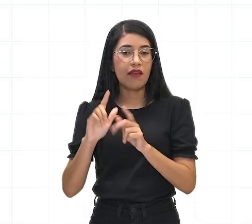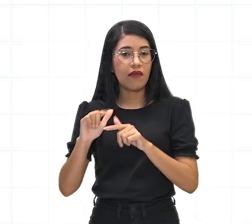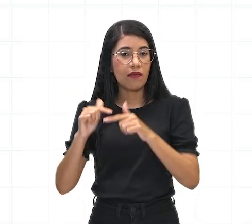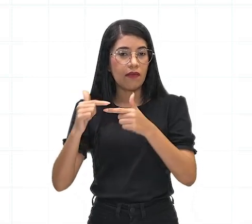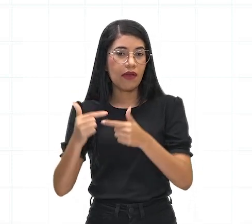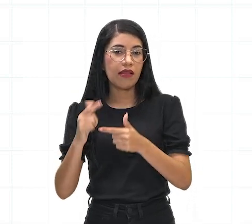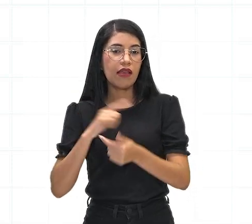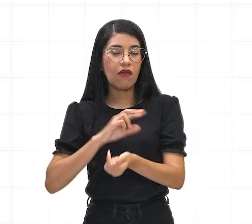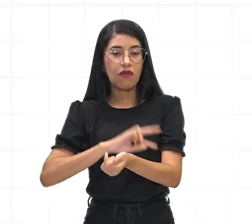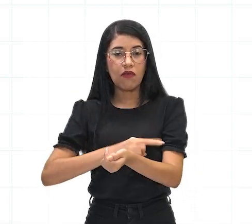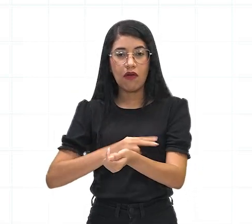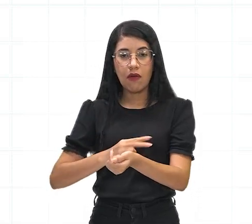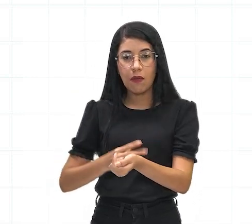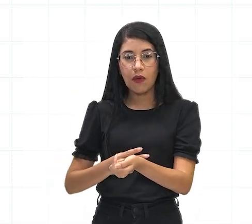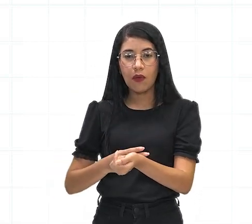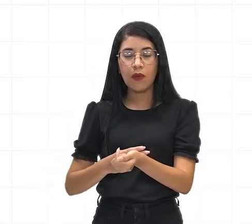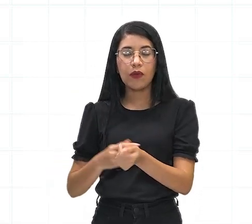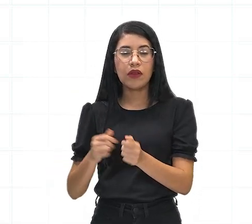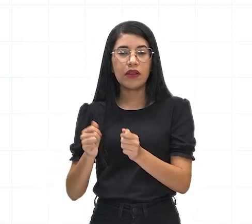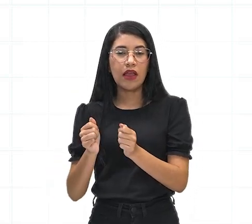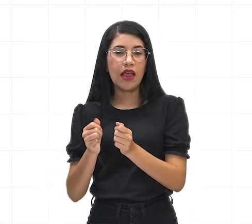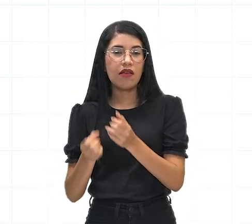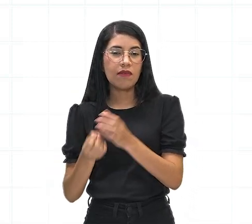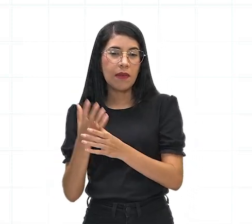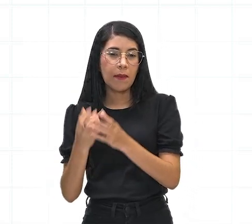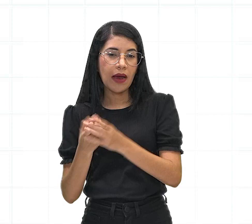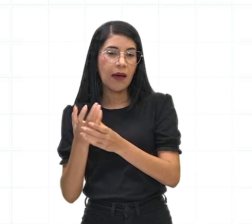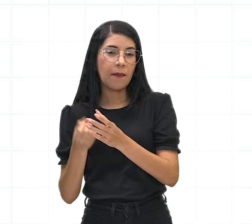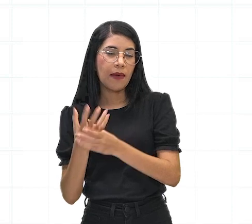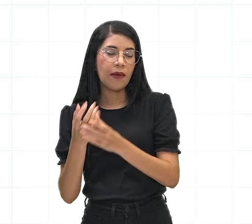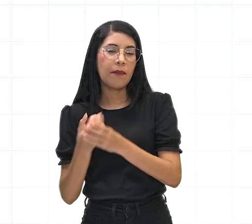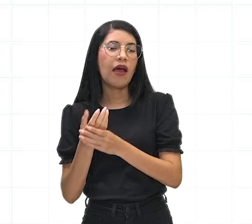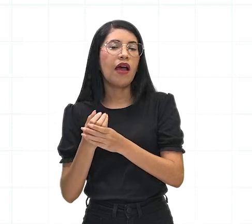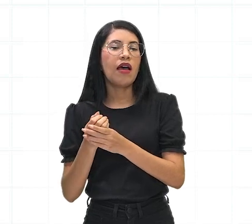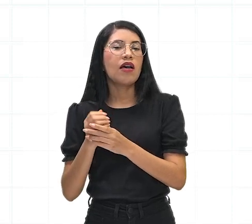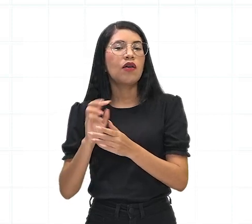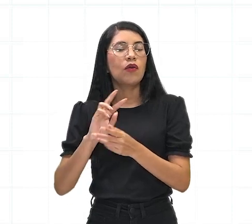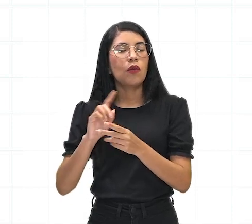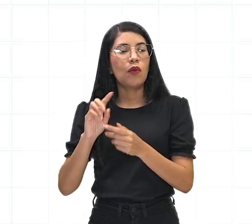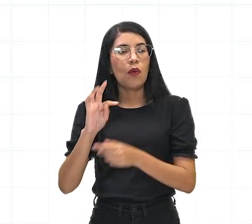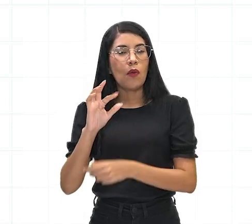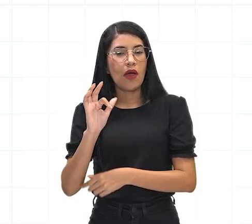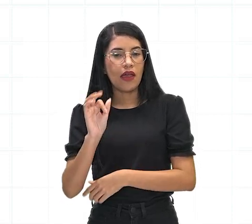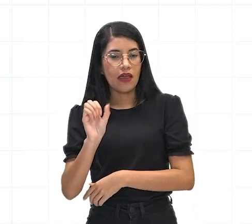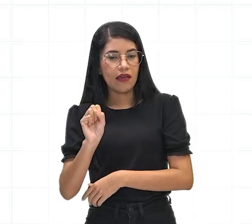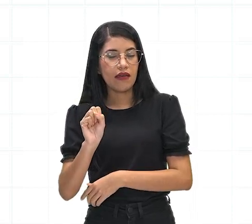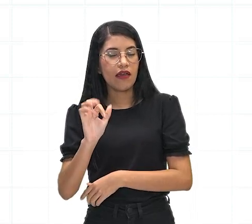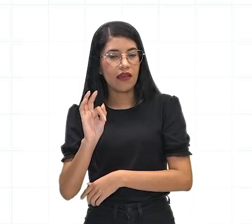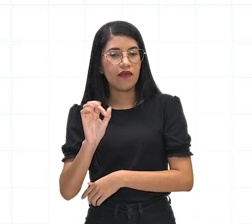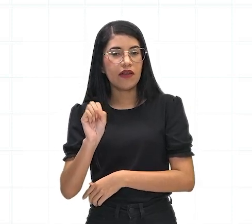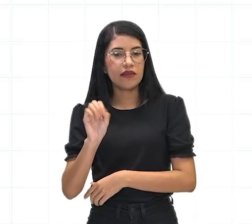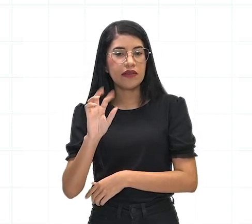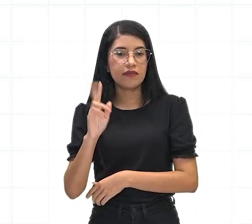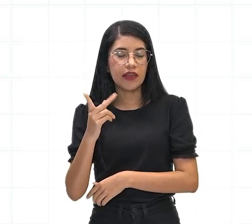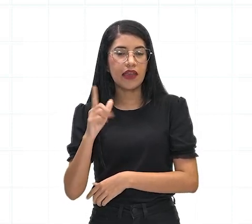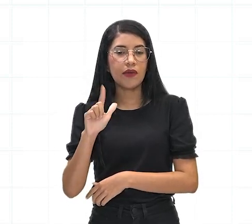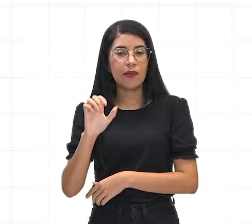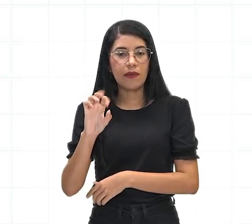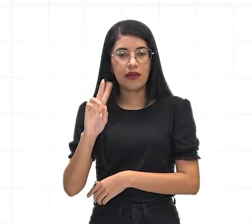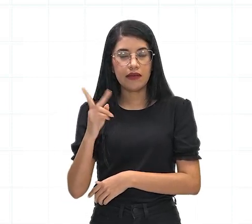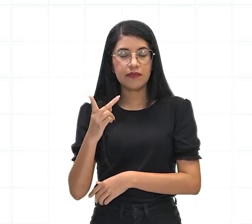desses hormônios do hipotálamo, ela vai produzir e liberar os hormônios, né, como o FSH e